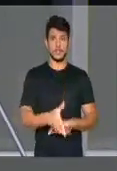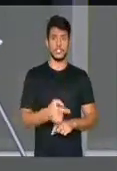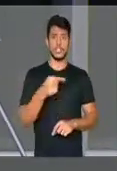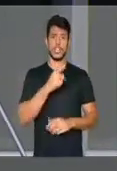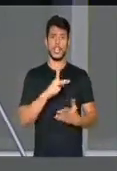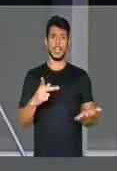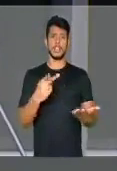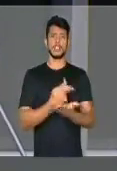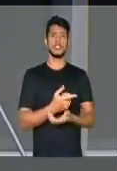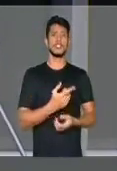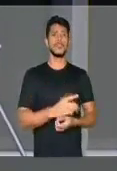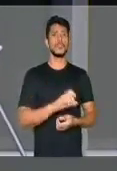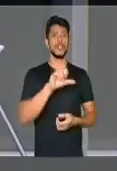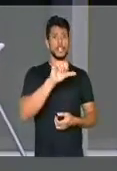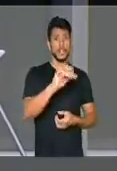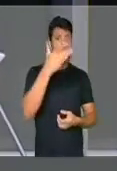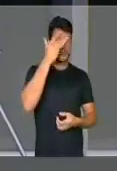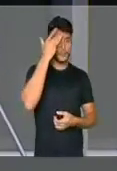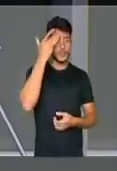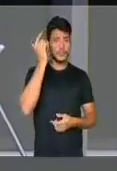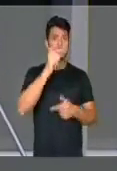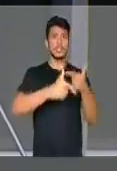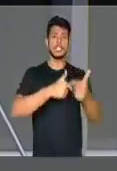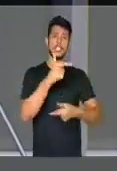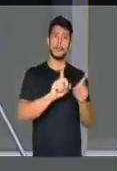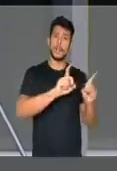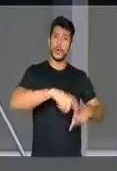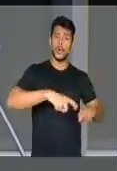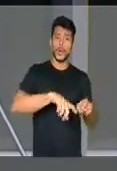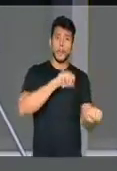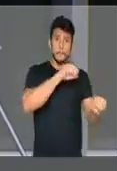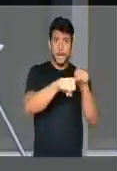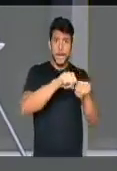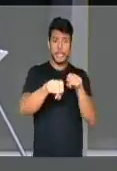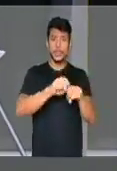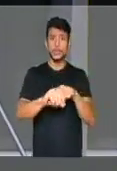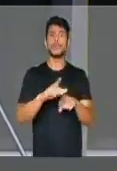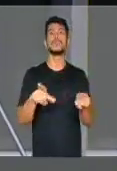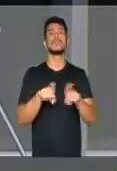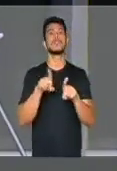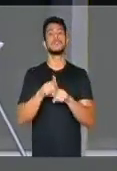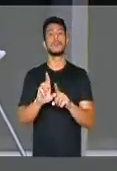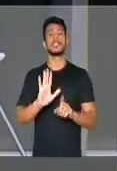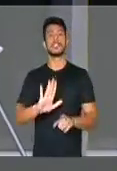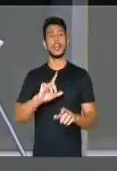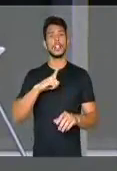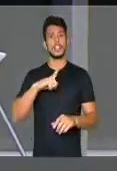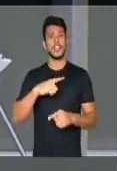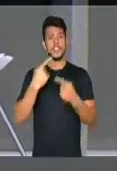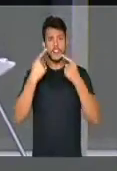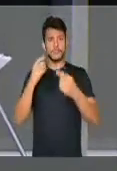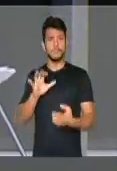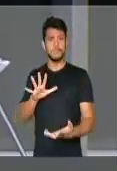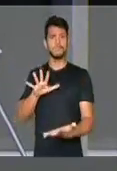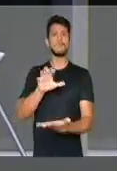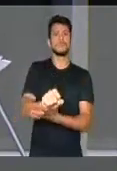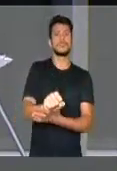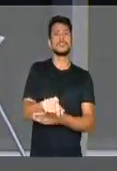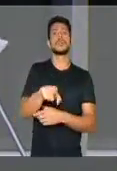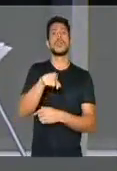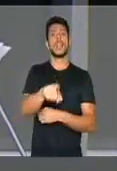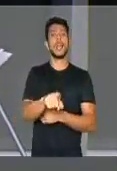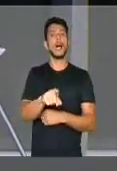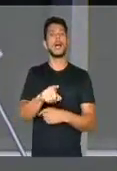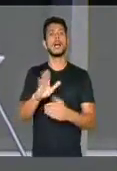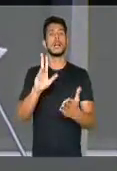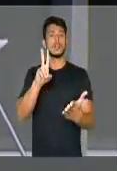de Colniza, no Mato Grosso, o ataque aos índios Gamela, no Maranhão, o ataque a líderes quilombolas